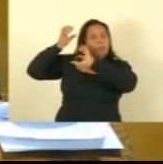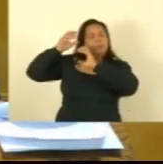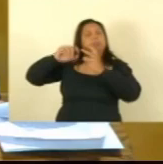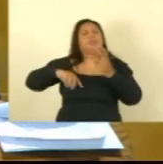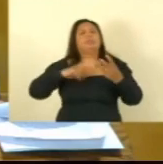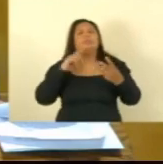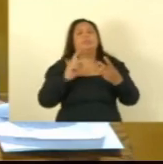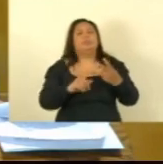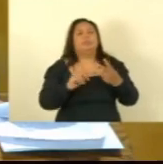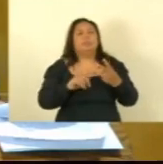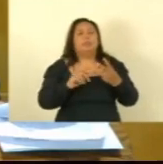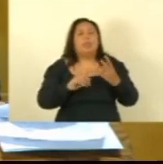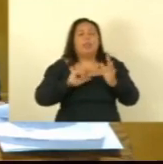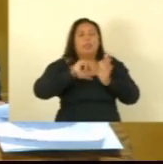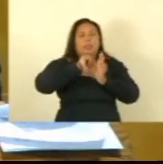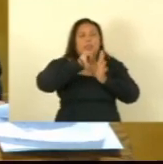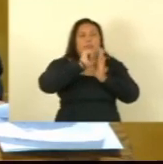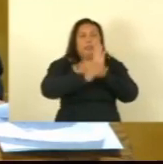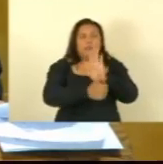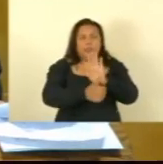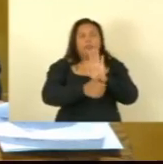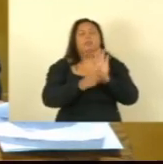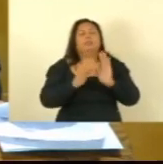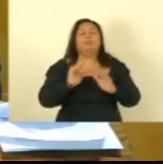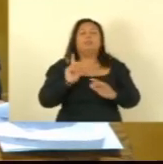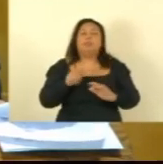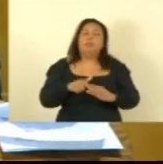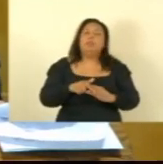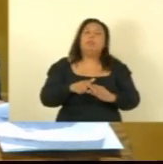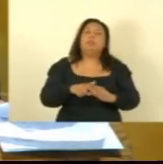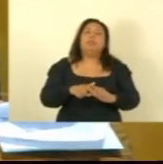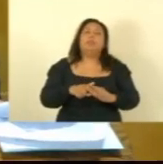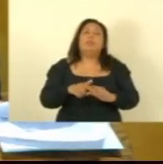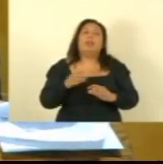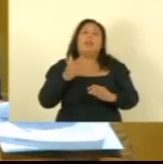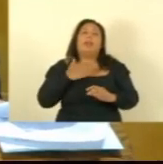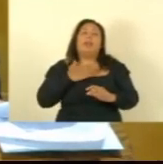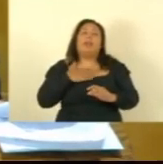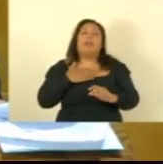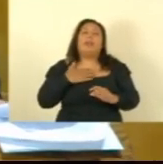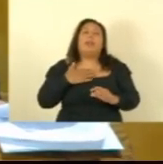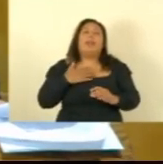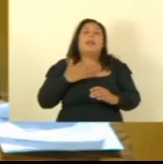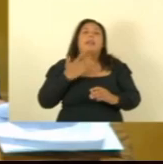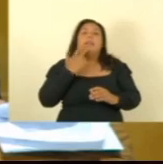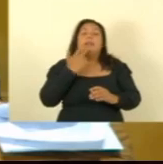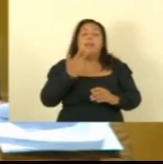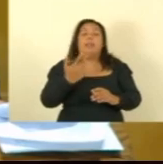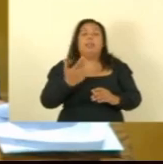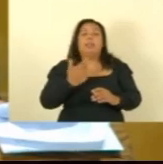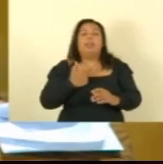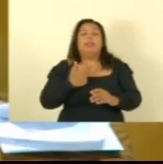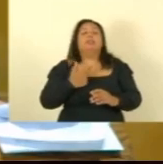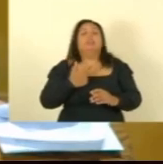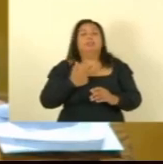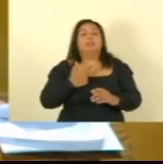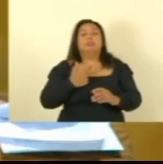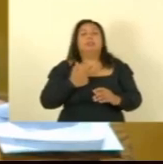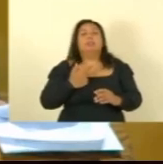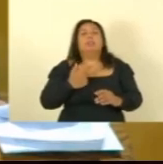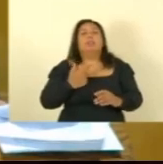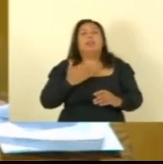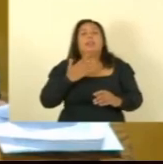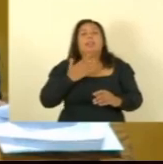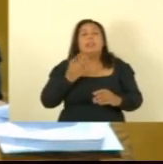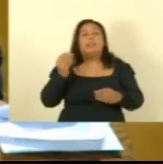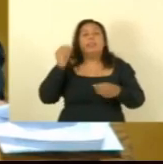cerebral e síndrome de Down foi colocada dentro do